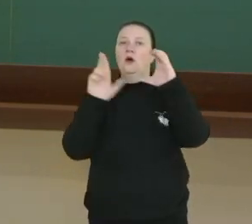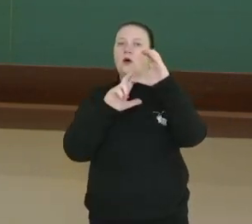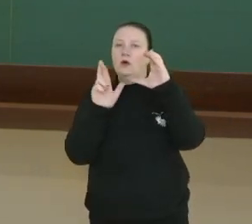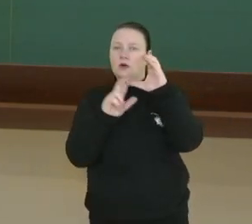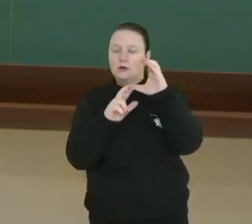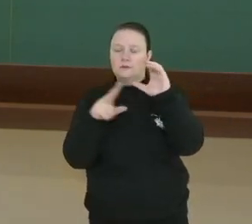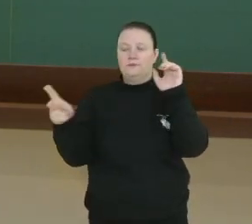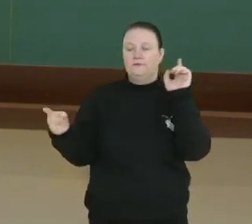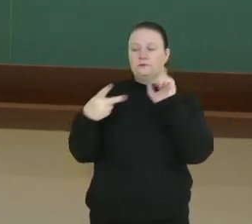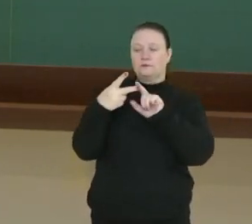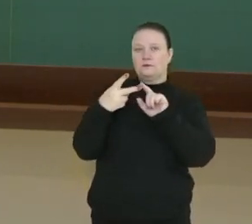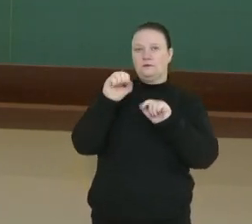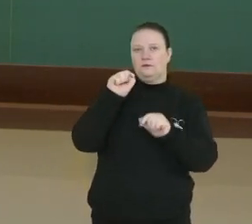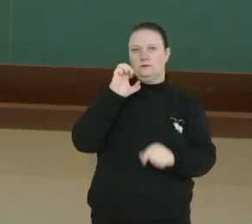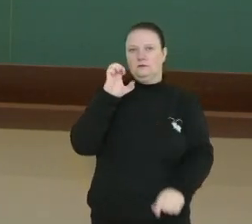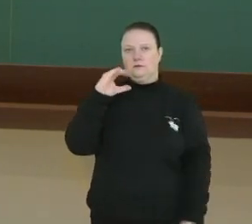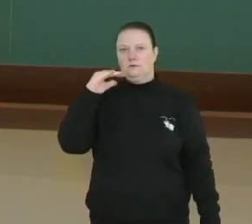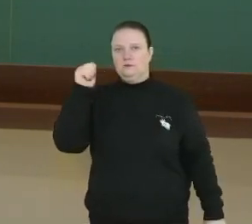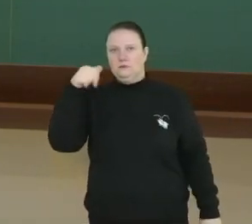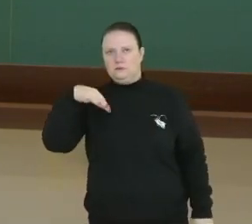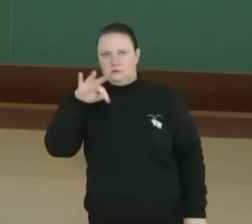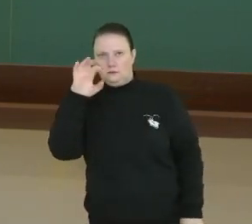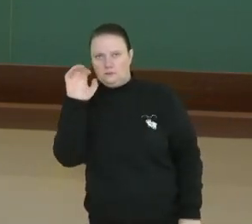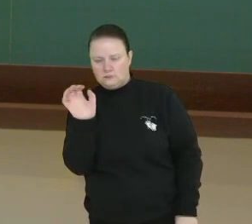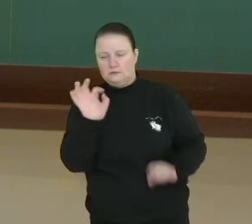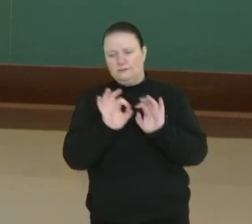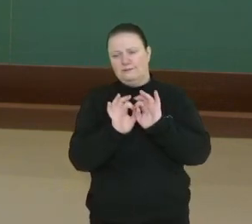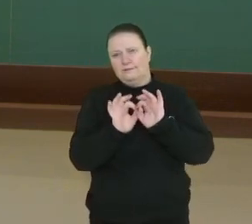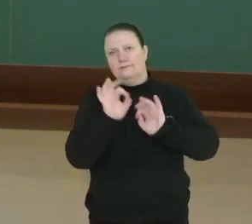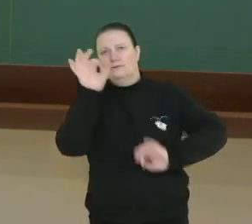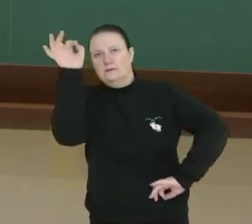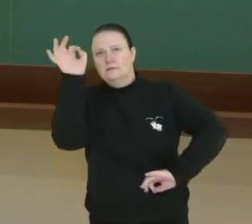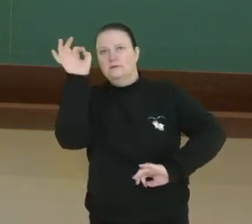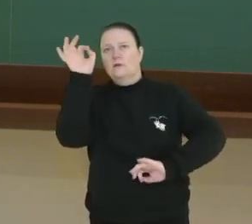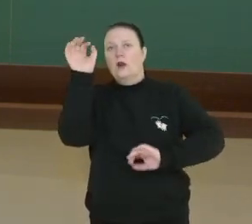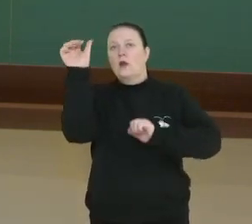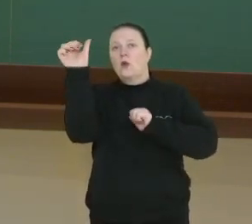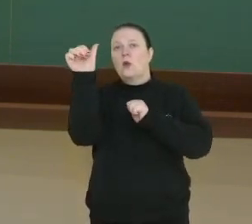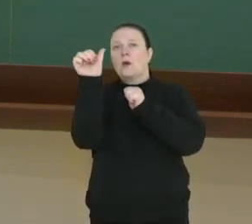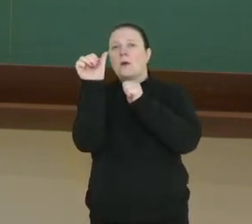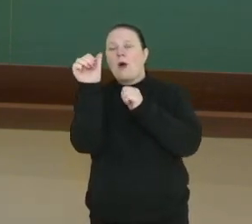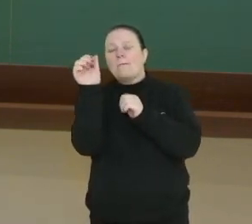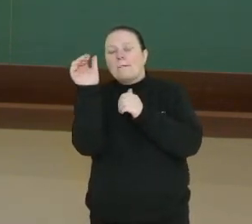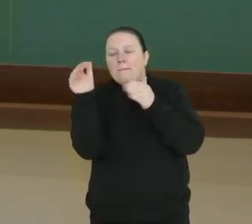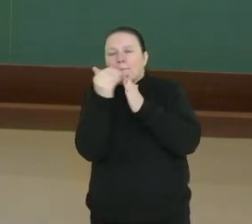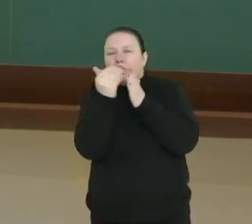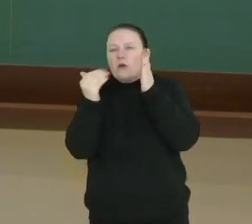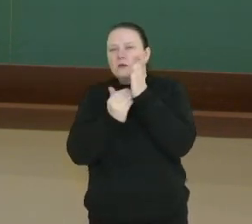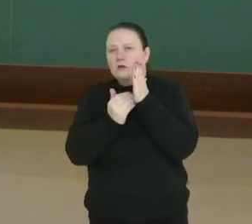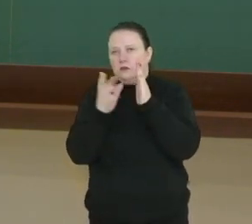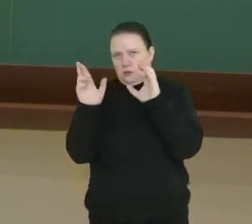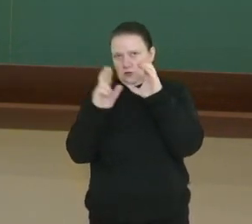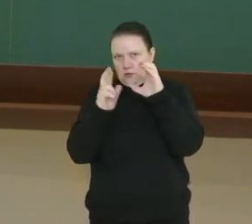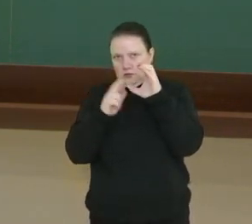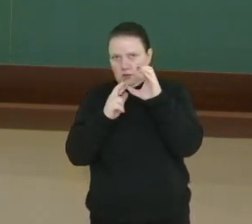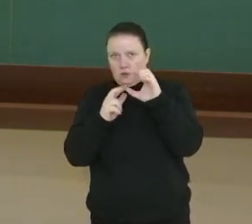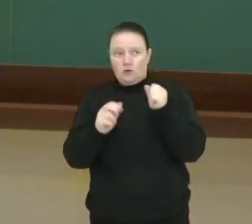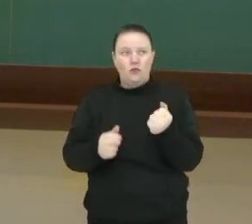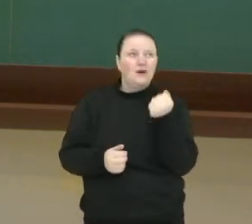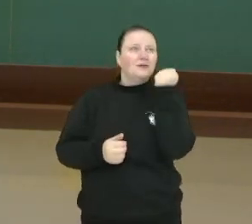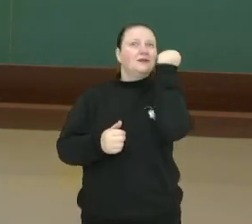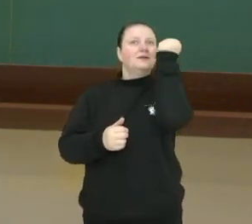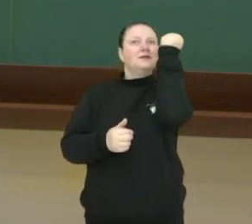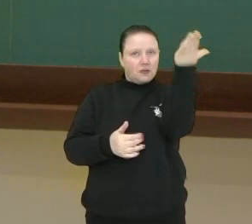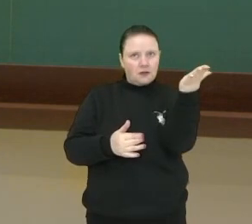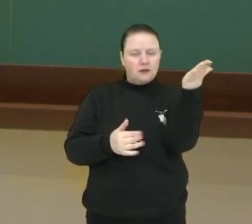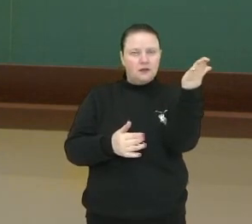ela é secante, que a distância entre o centro até a reta vai ser menor que o raio, e quando ela é externa, que a